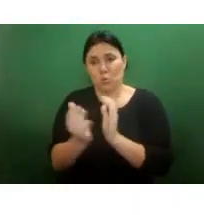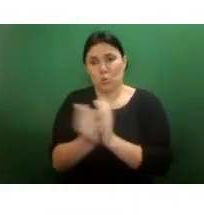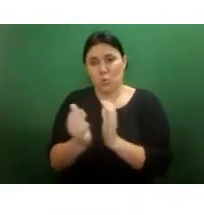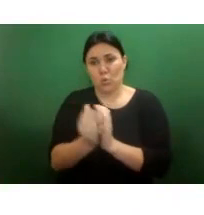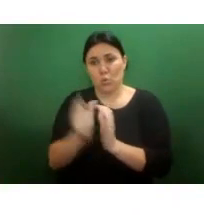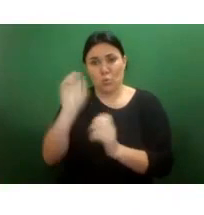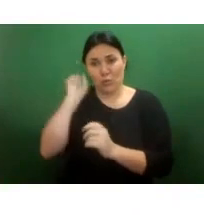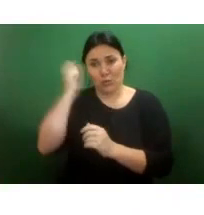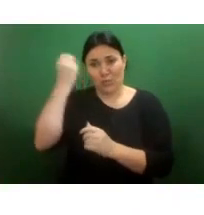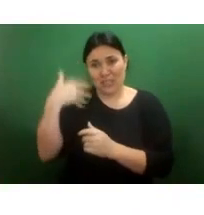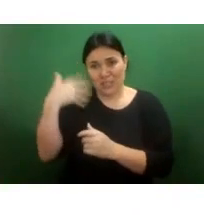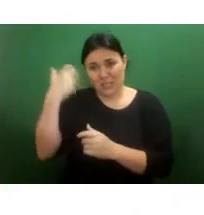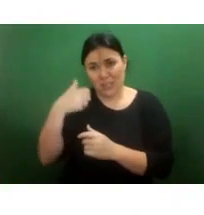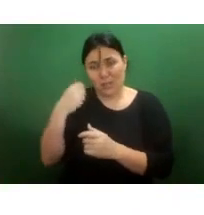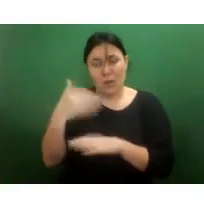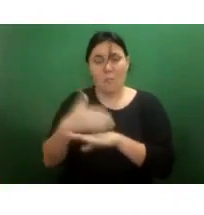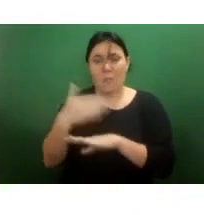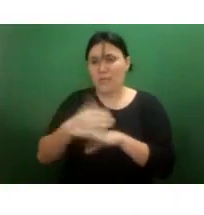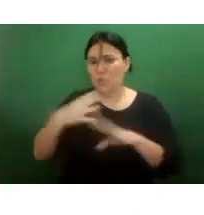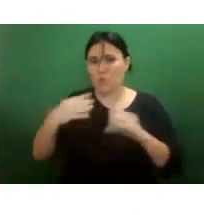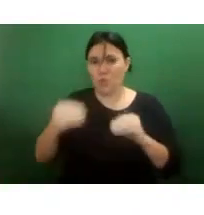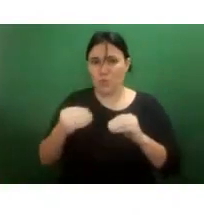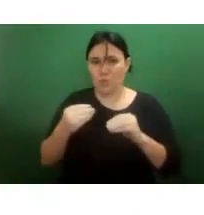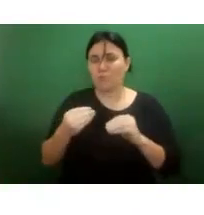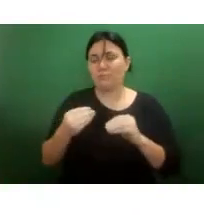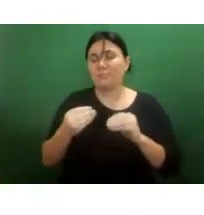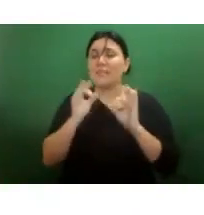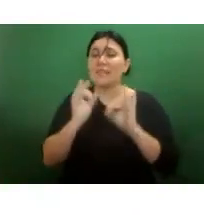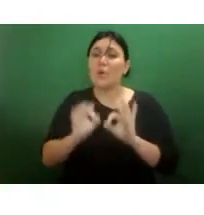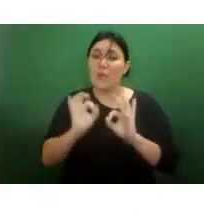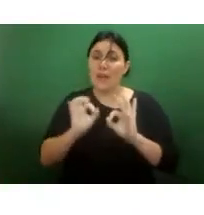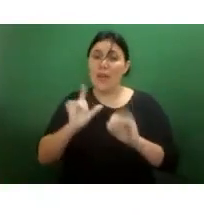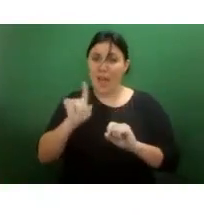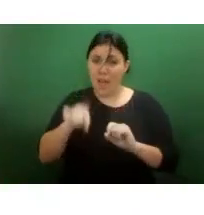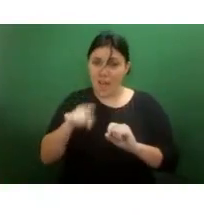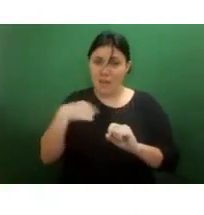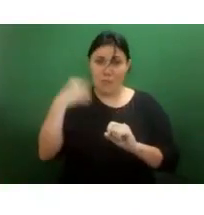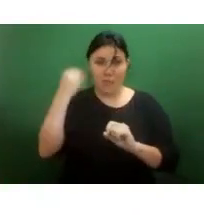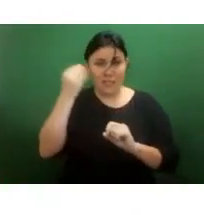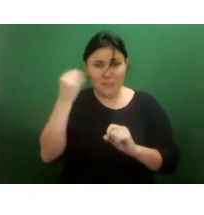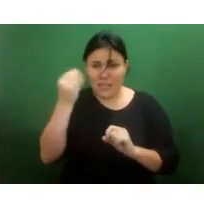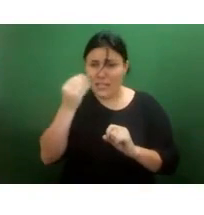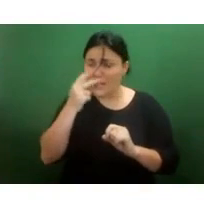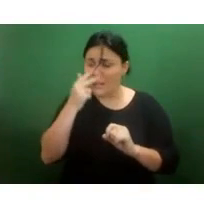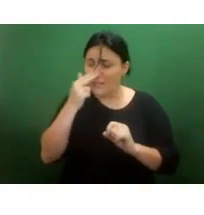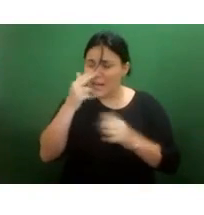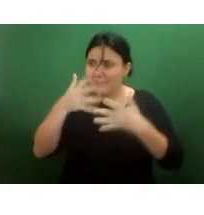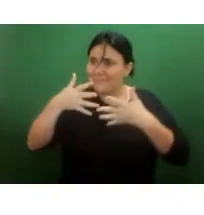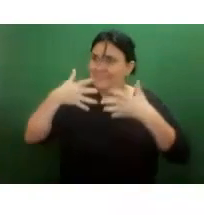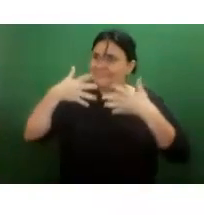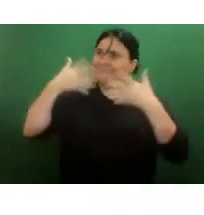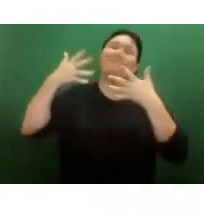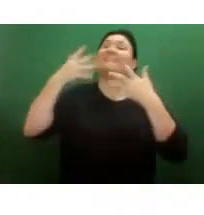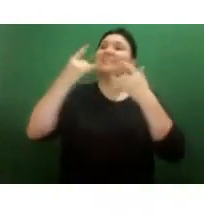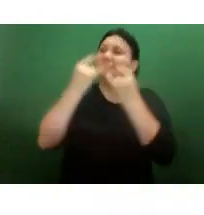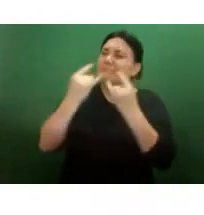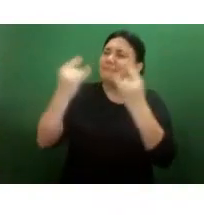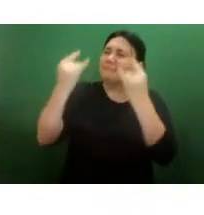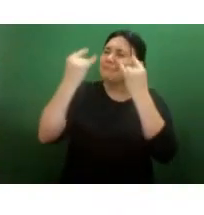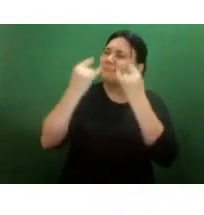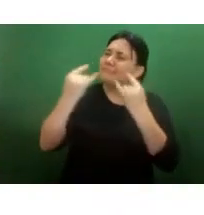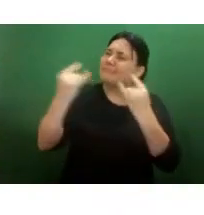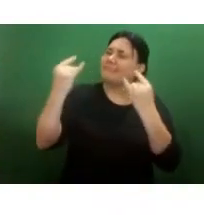todo. E eu devo admitir que é uma experiência que fascina, que encanta, que surpreende. Tanto é que